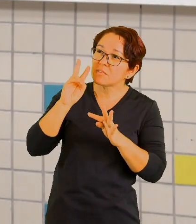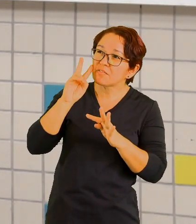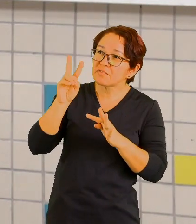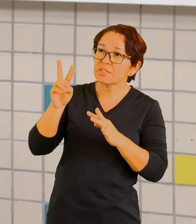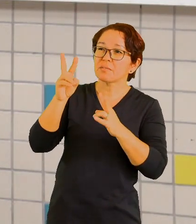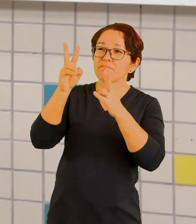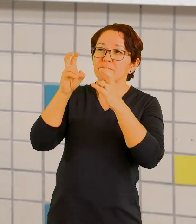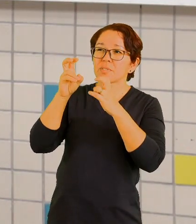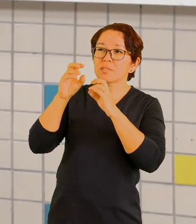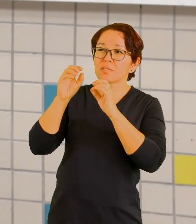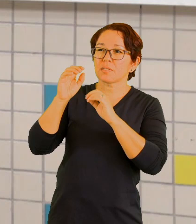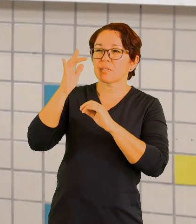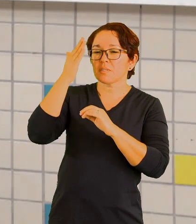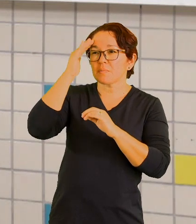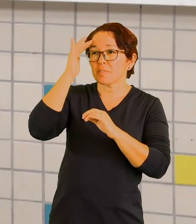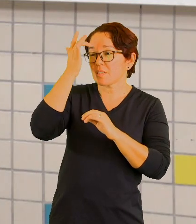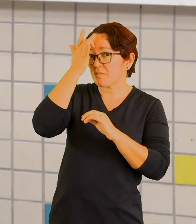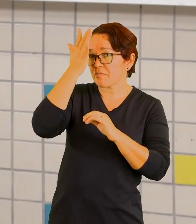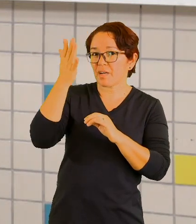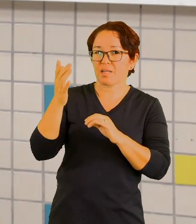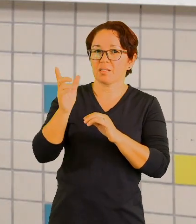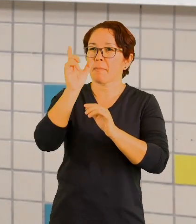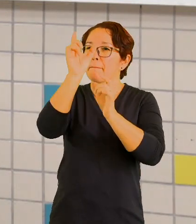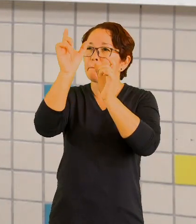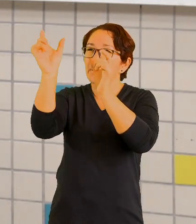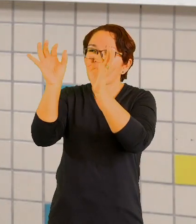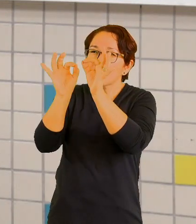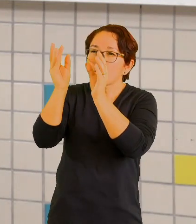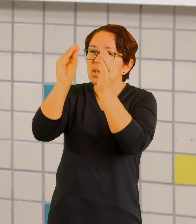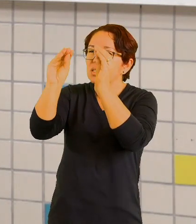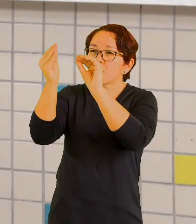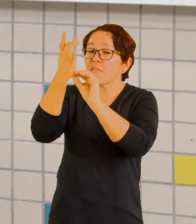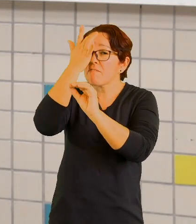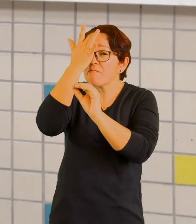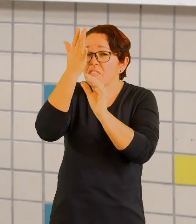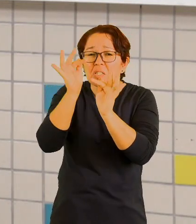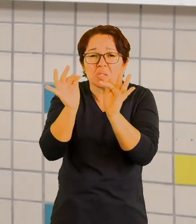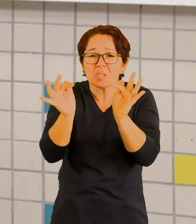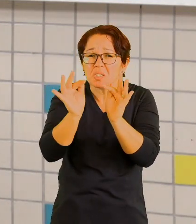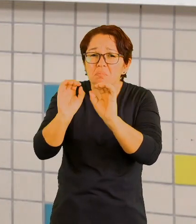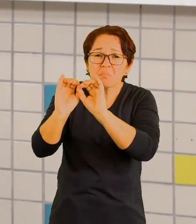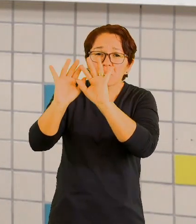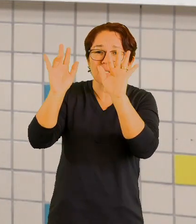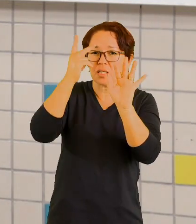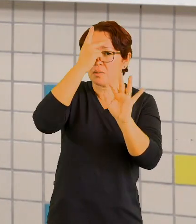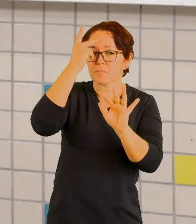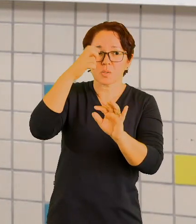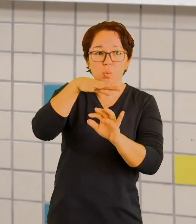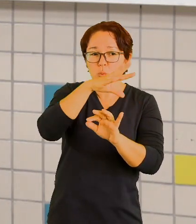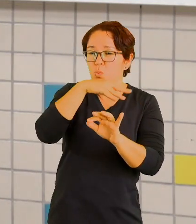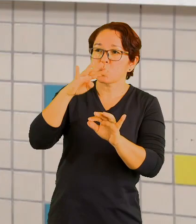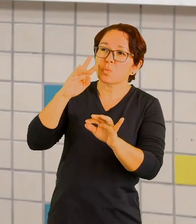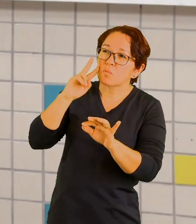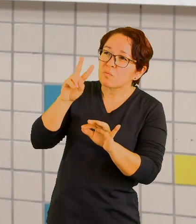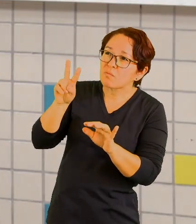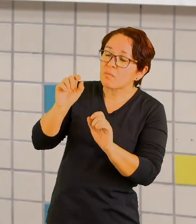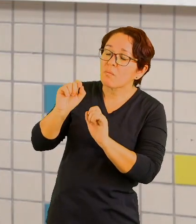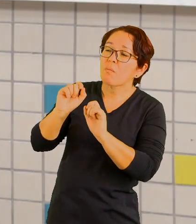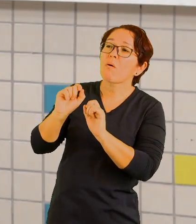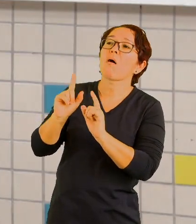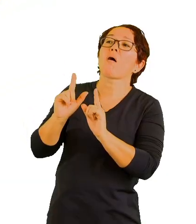linguagem clara, objetiva e concisa, contendo todos os aspectos que nós